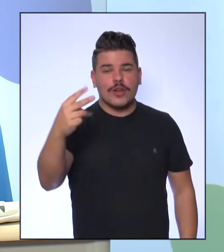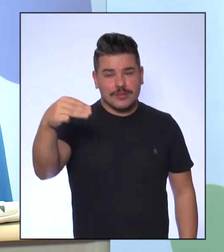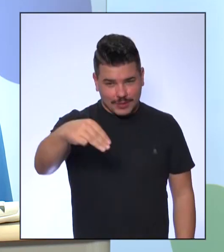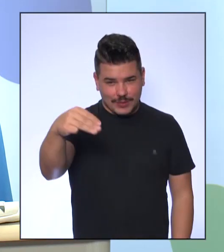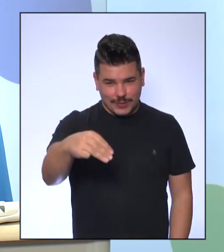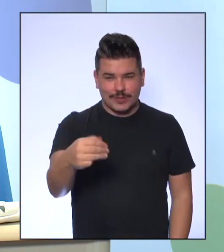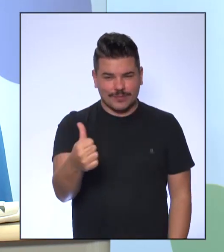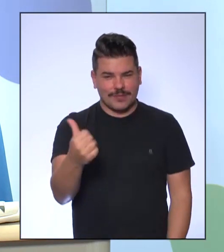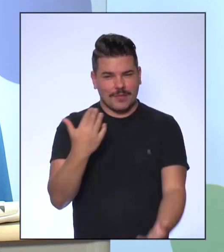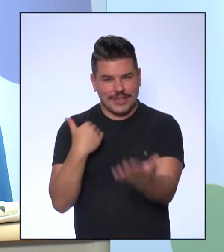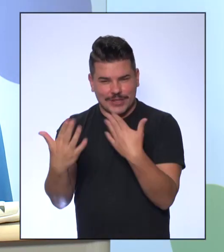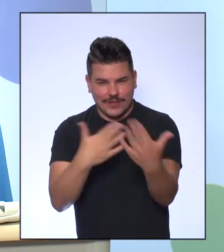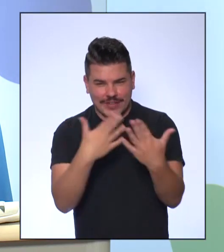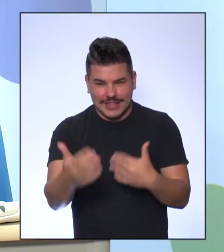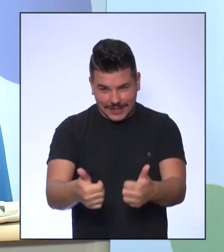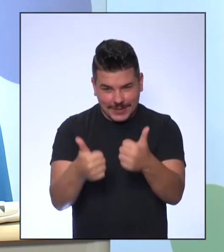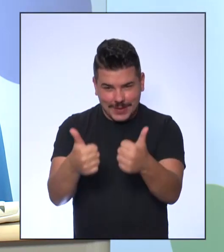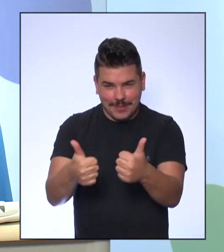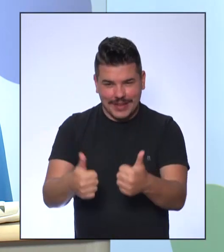para essa interação, pode ser?